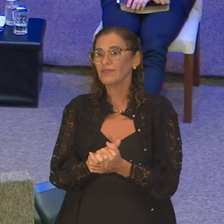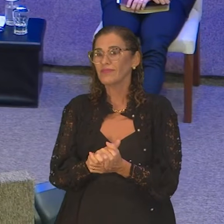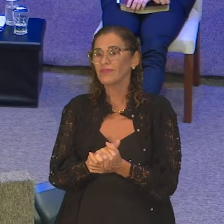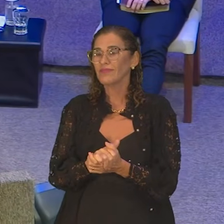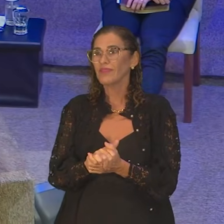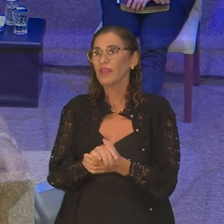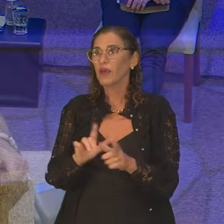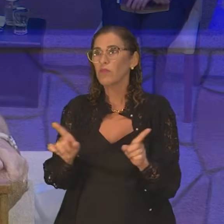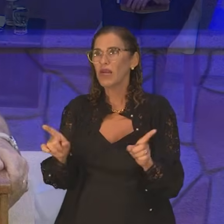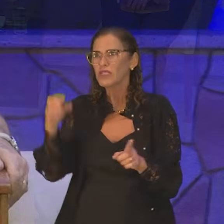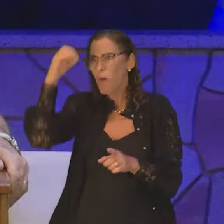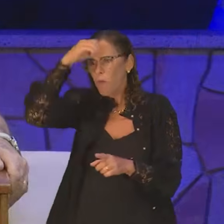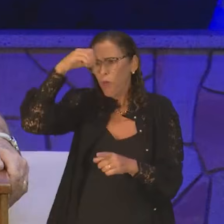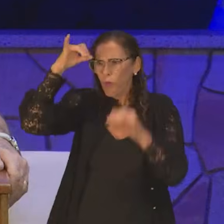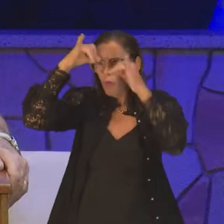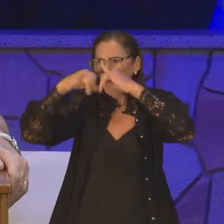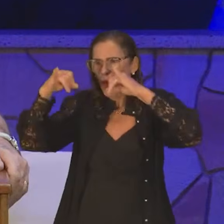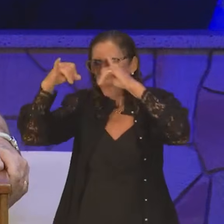Mas não sou bobo.